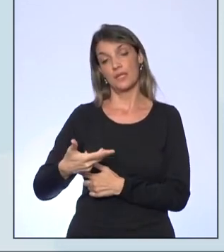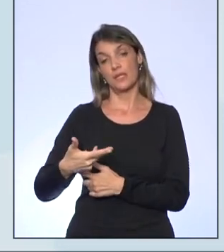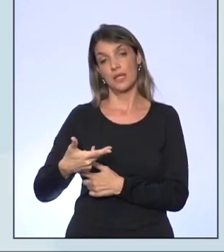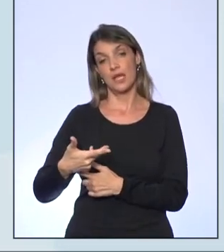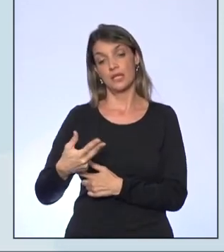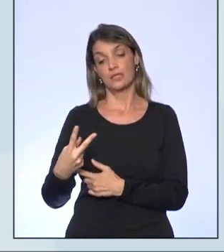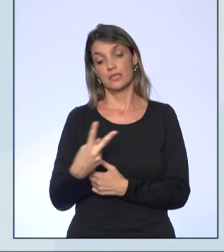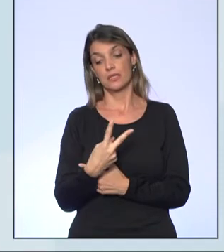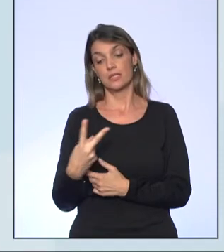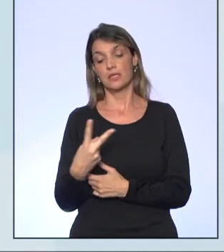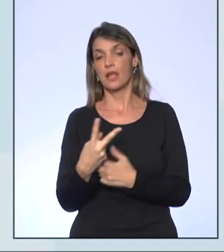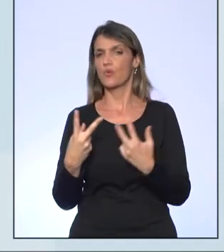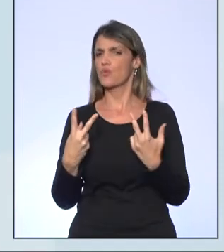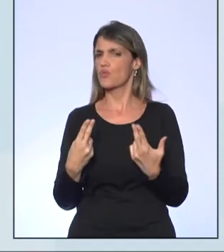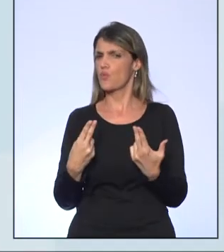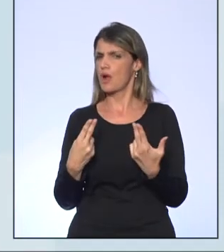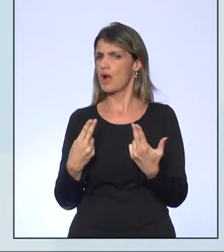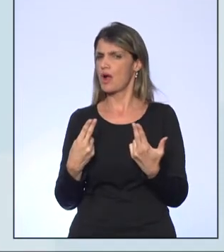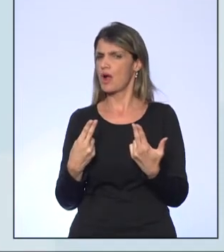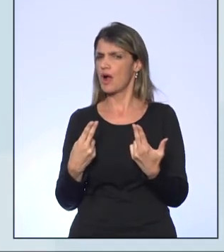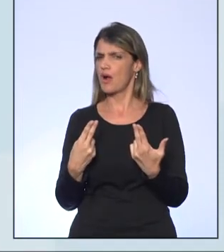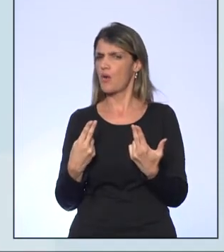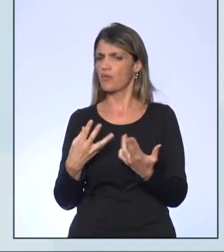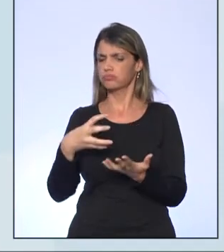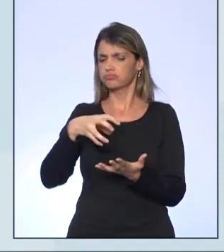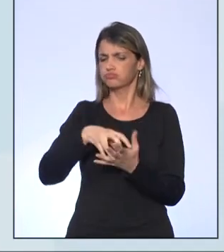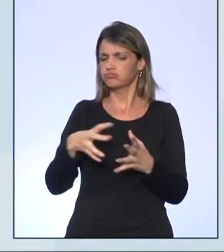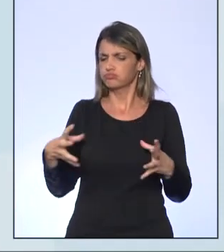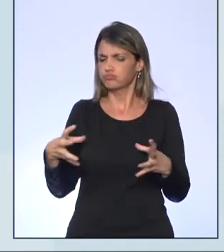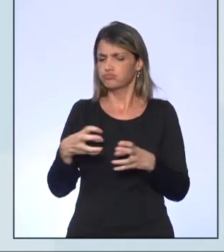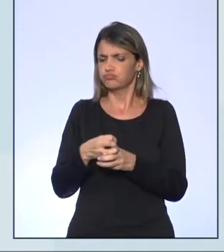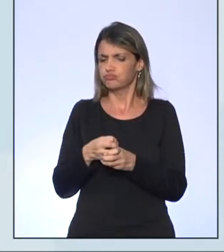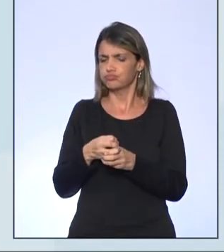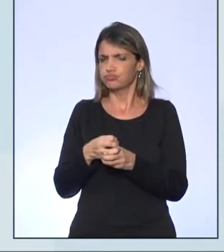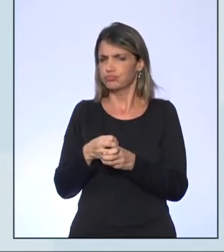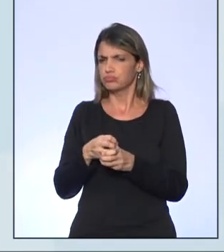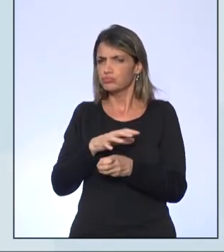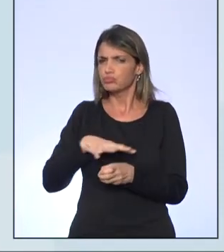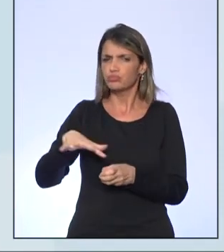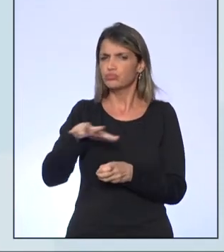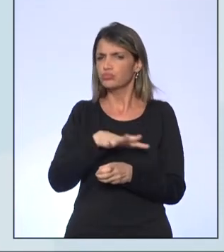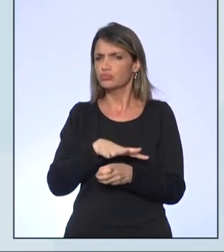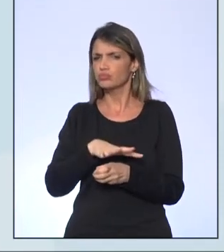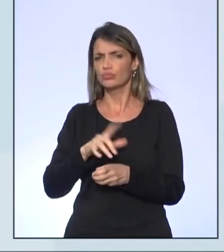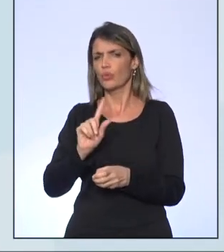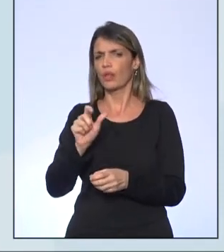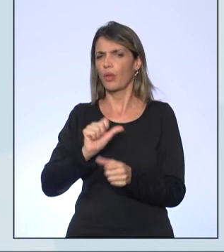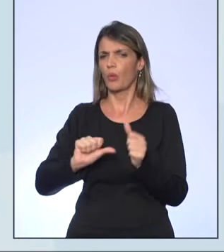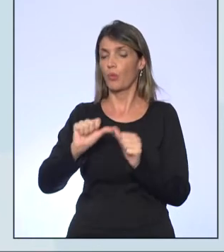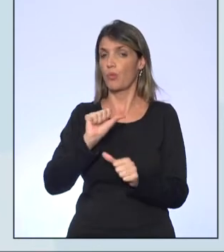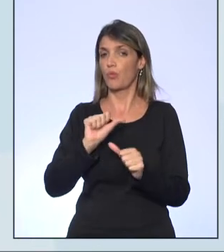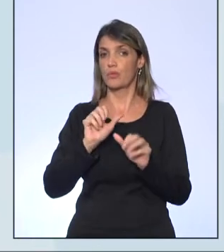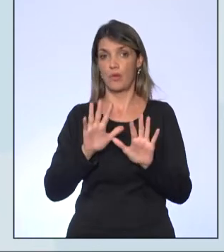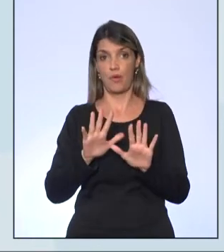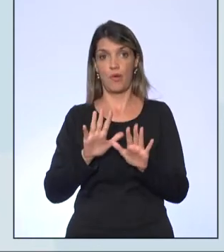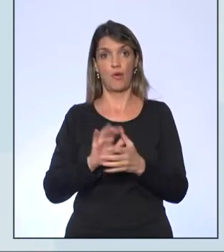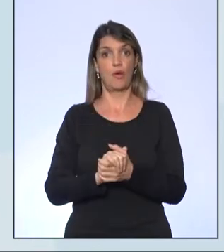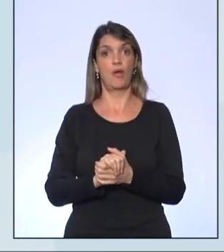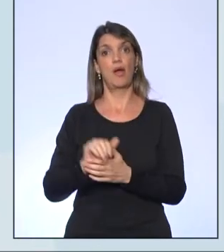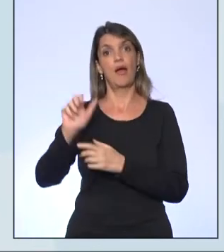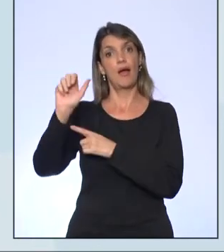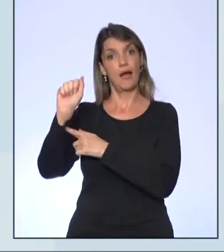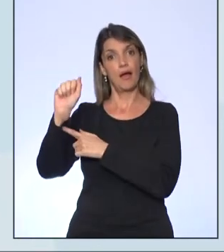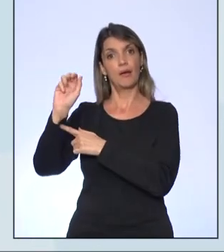nos dois sentidos da reação e as concentrações das espécies envolvidas permanecem inalteradas. Então, ó, tanto